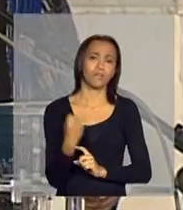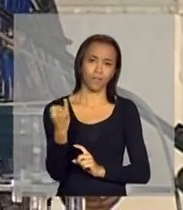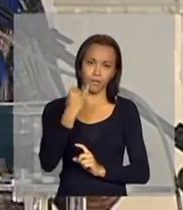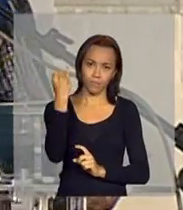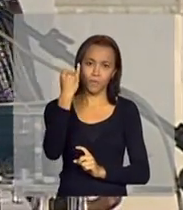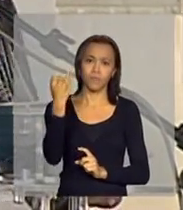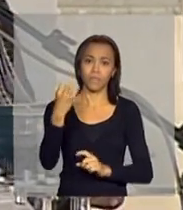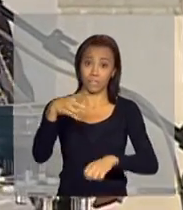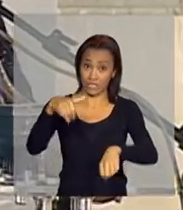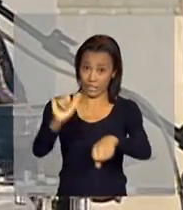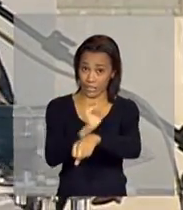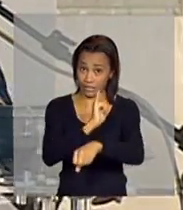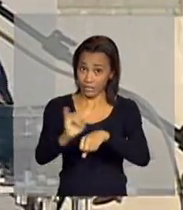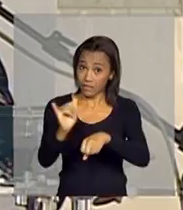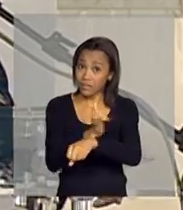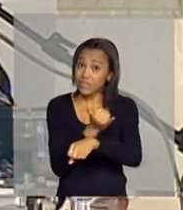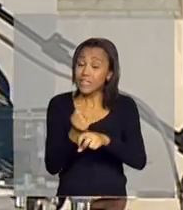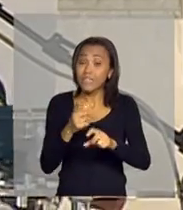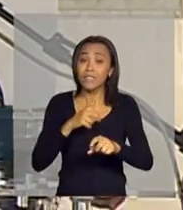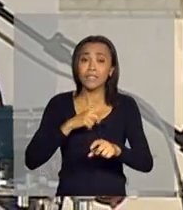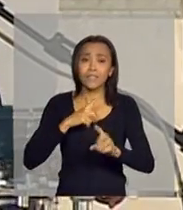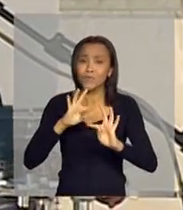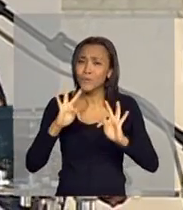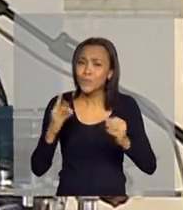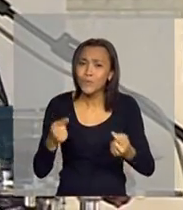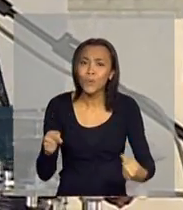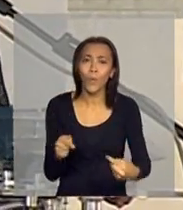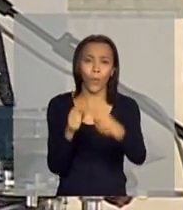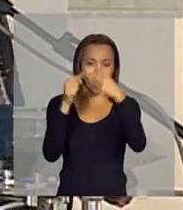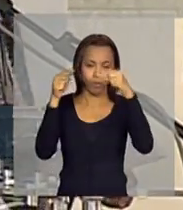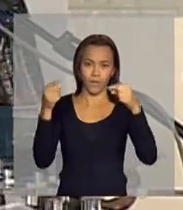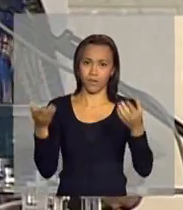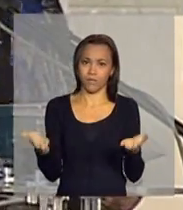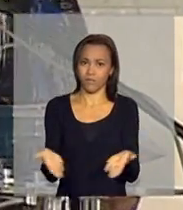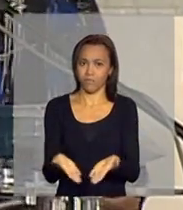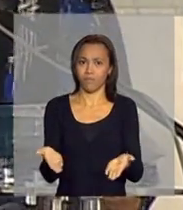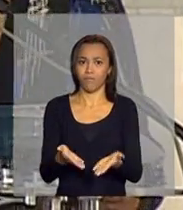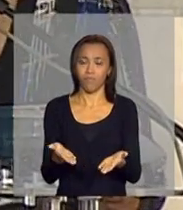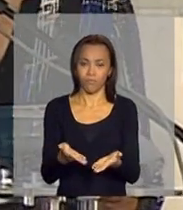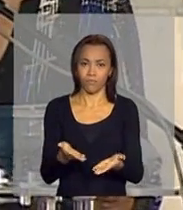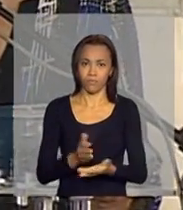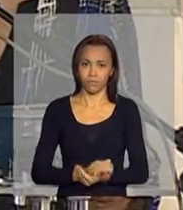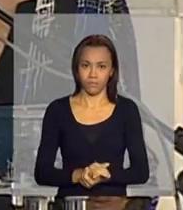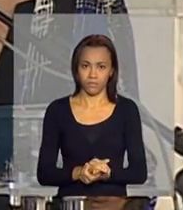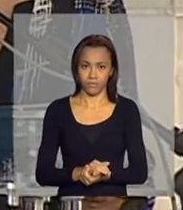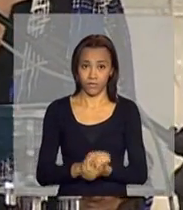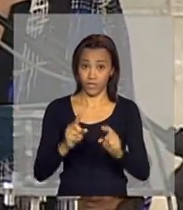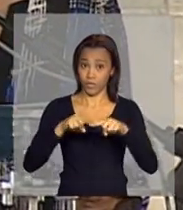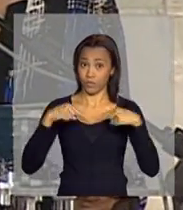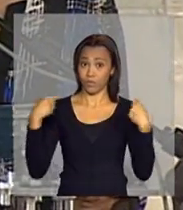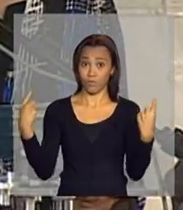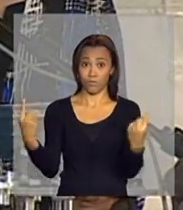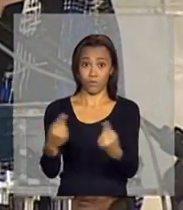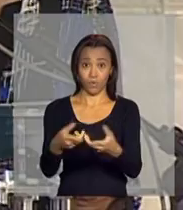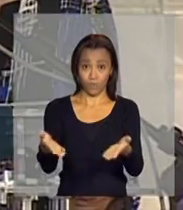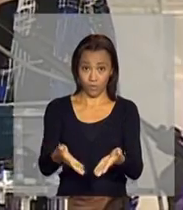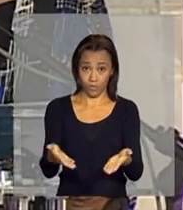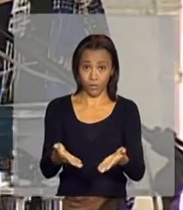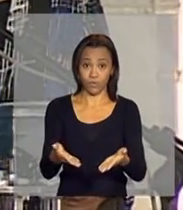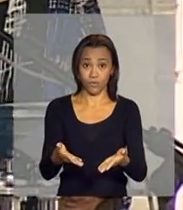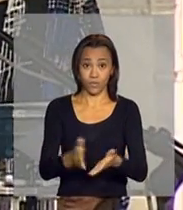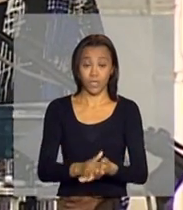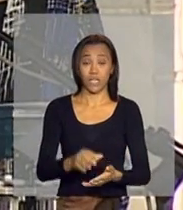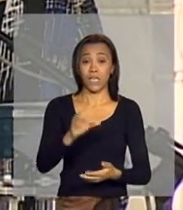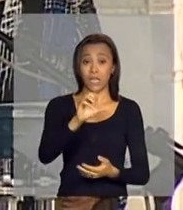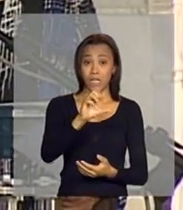importante, estratégica, e que tem tudo a ver com esse show da Copavel, esse